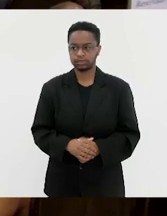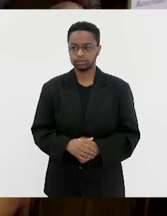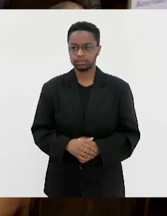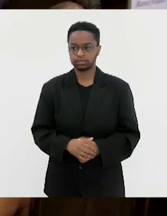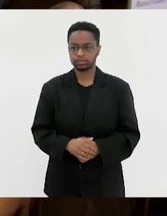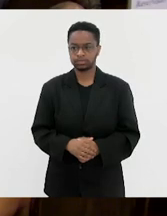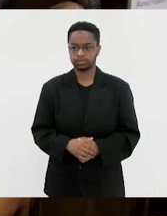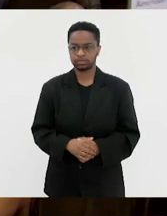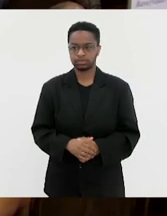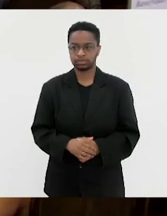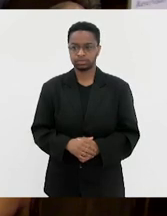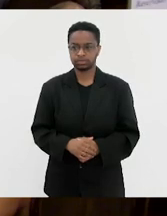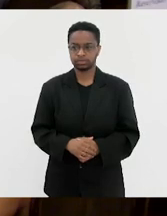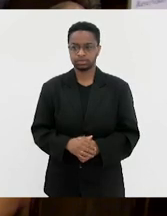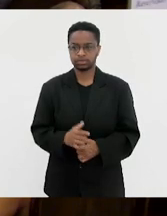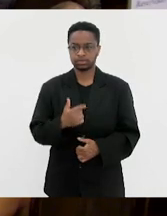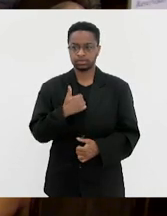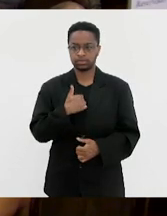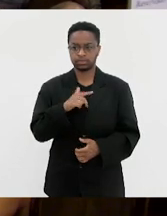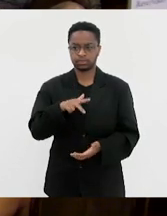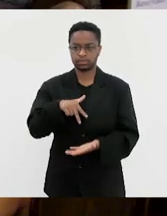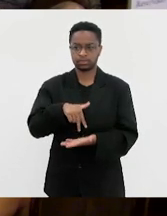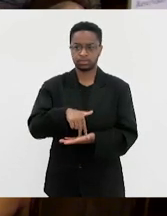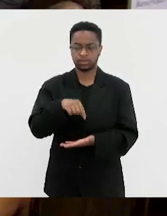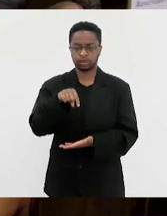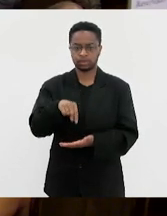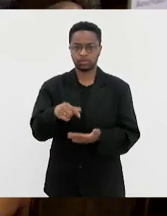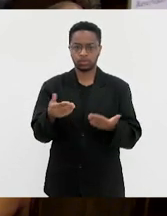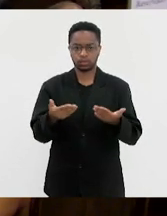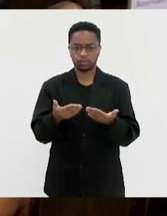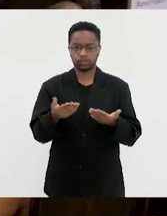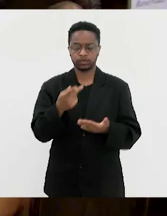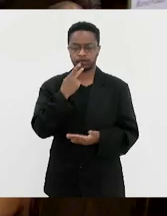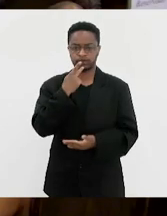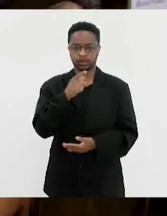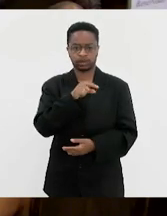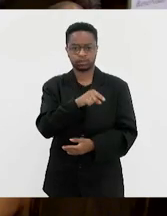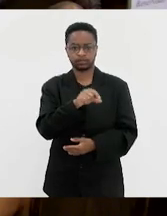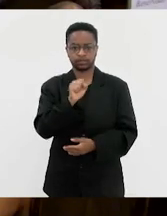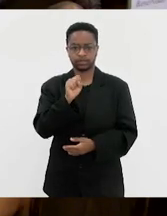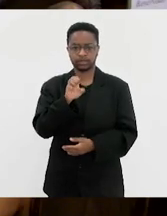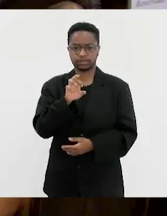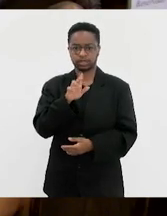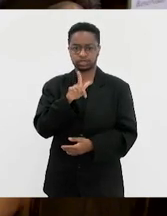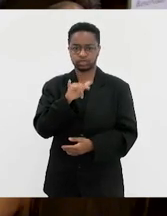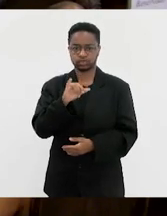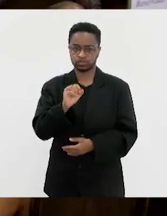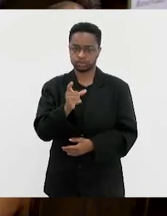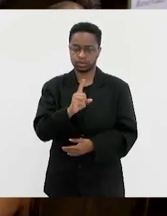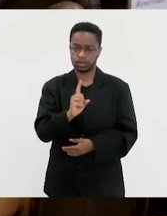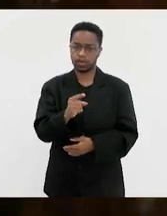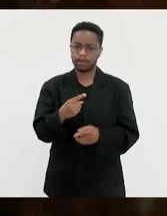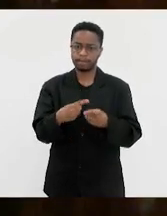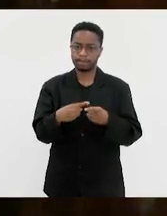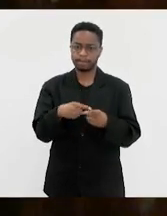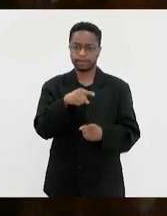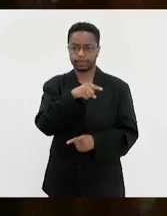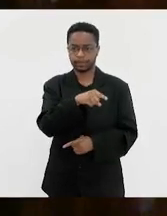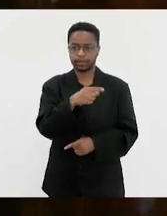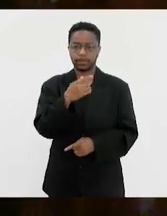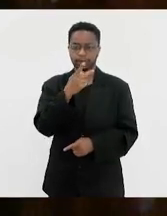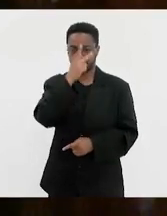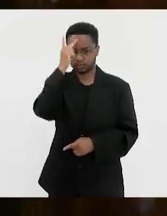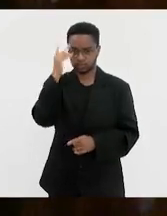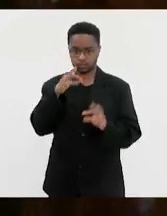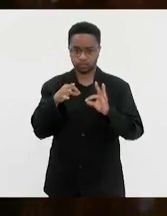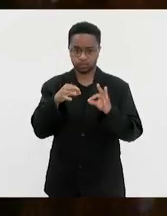Eu vim aqui essa noite não para falar do Sérgio Miranda, porque o Sérgio Miranda é uma pessoa conhecida por